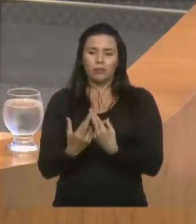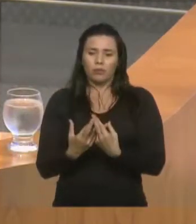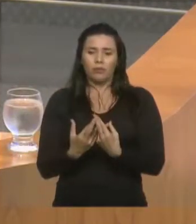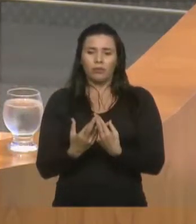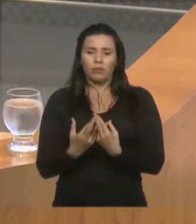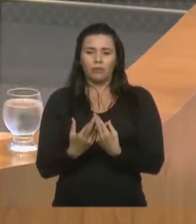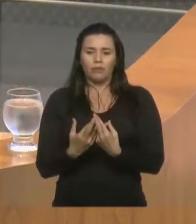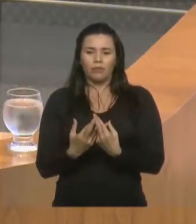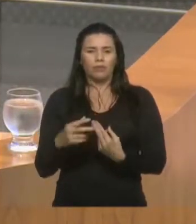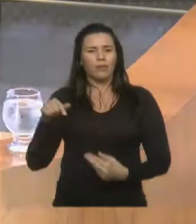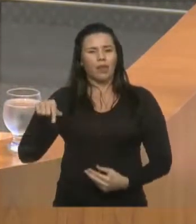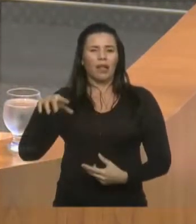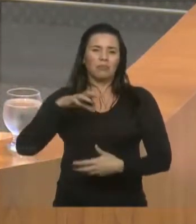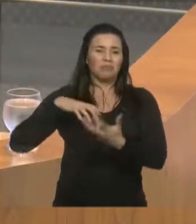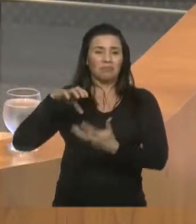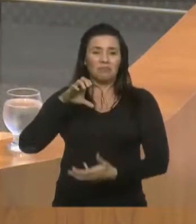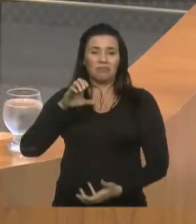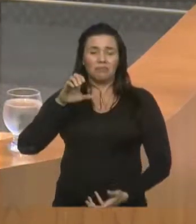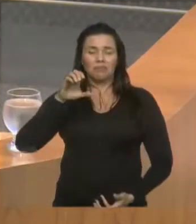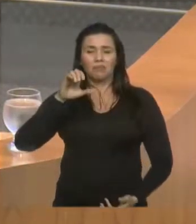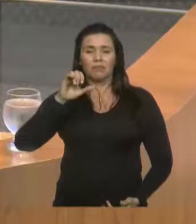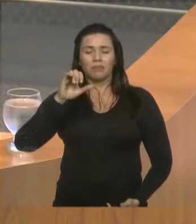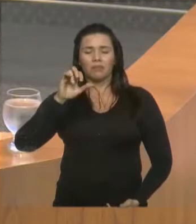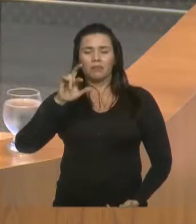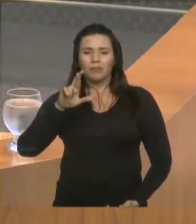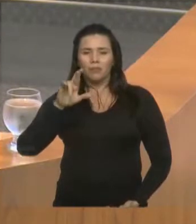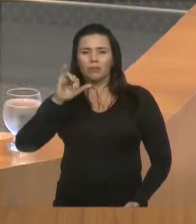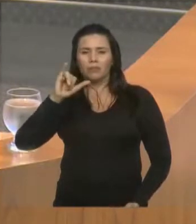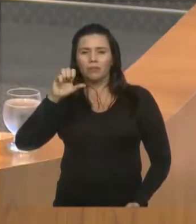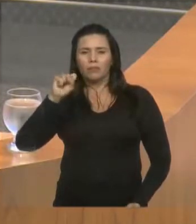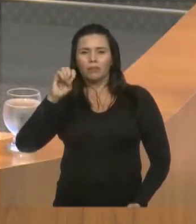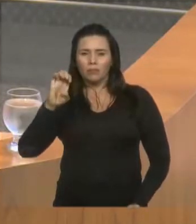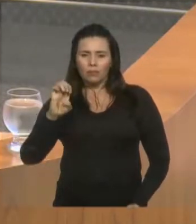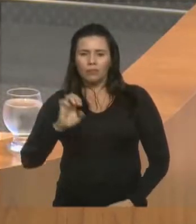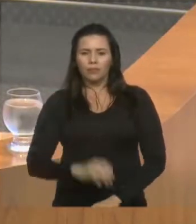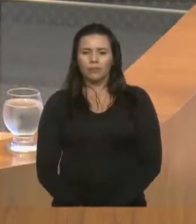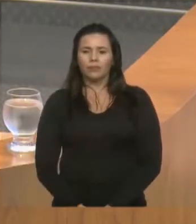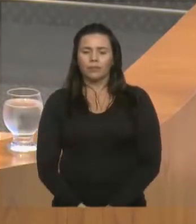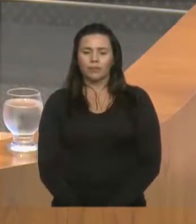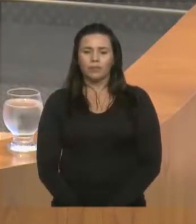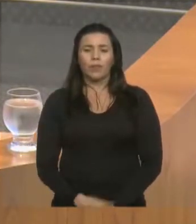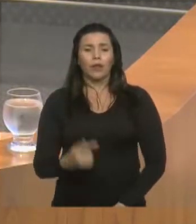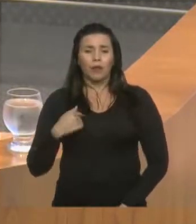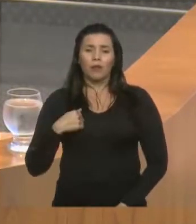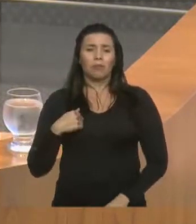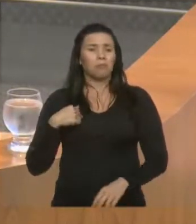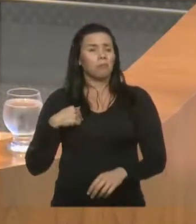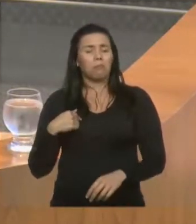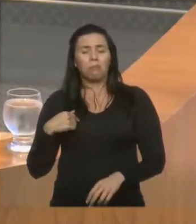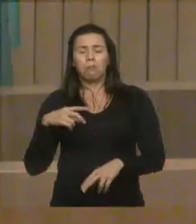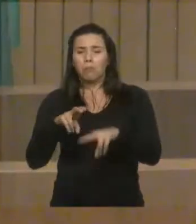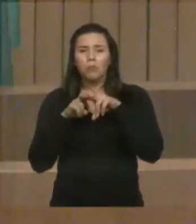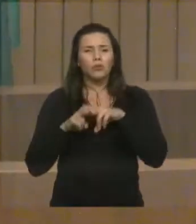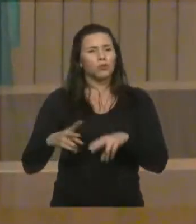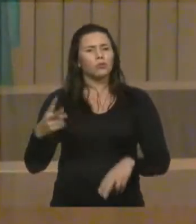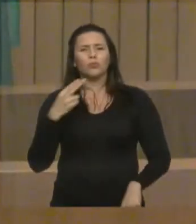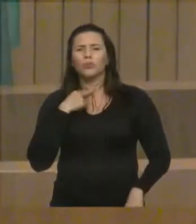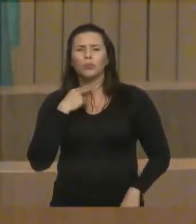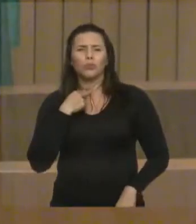do desenrolar da crise. Então, e elas estão em andamento ainda, mas nós saímos e viemos aqui por conta da